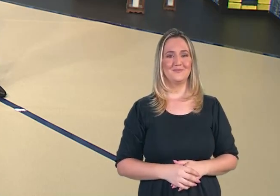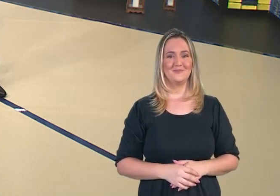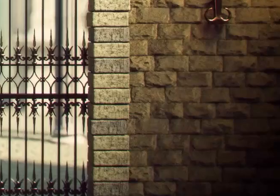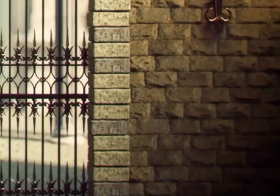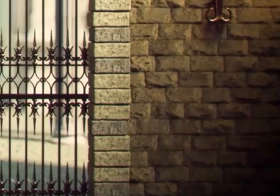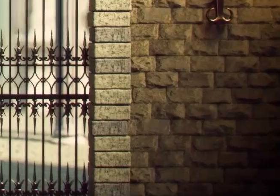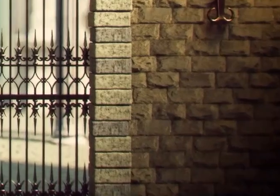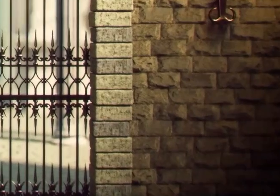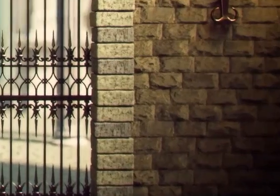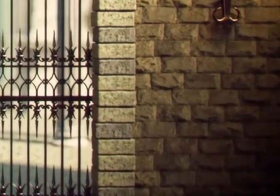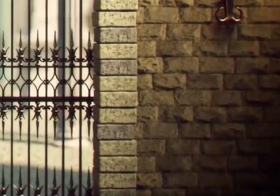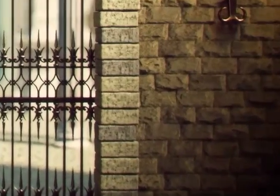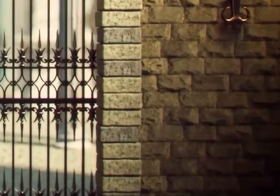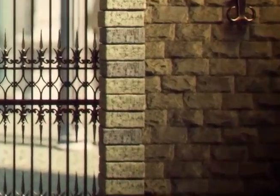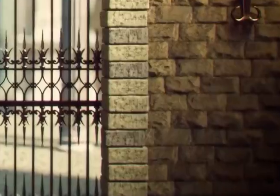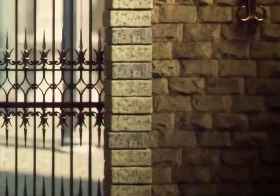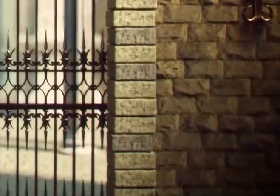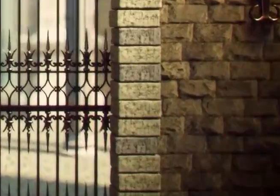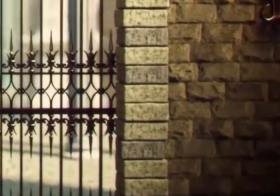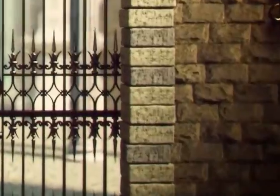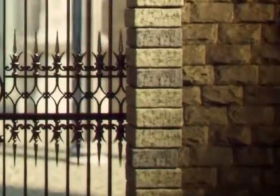começando.